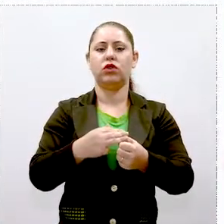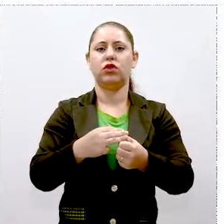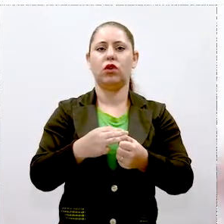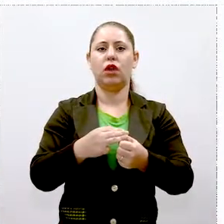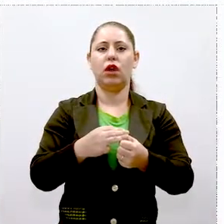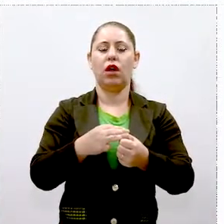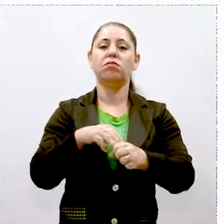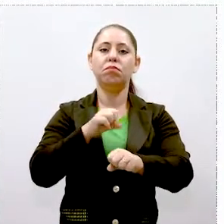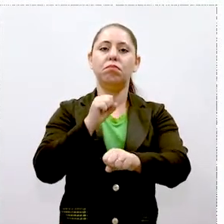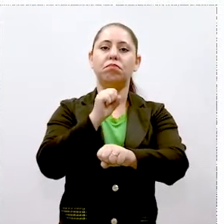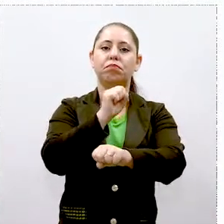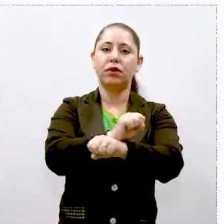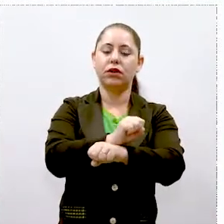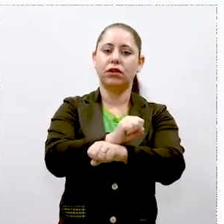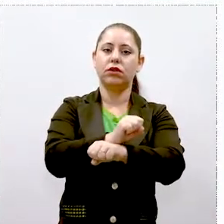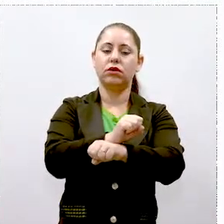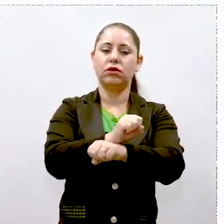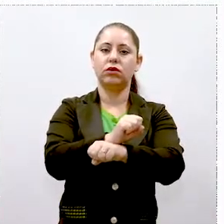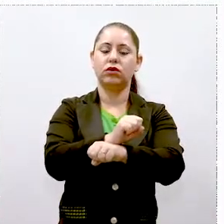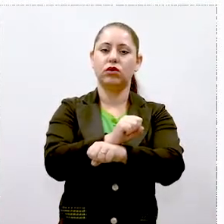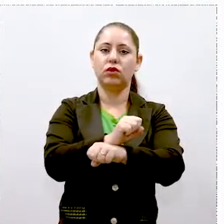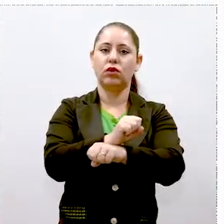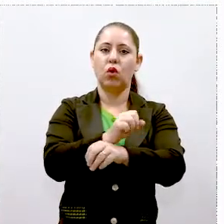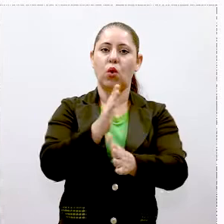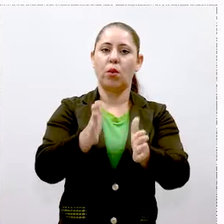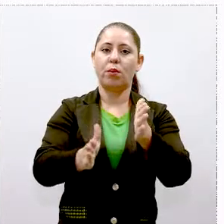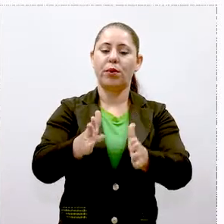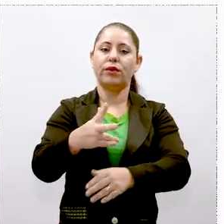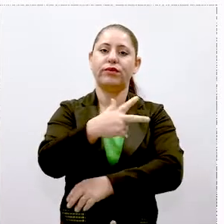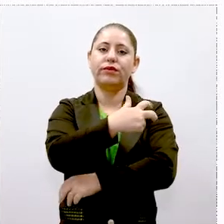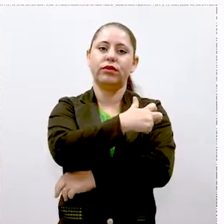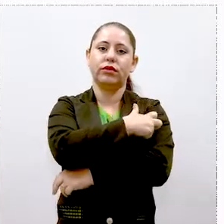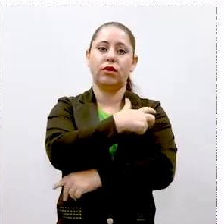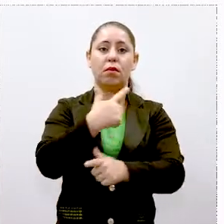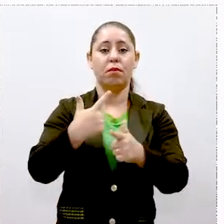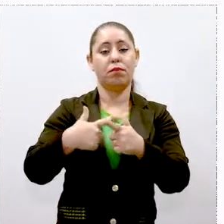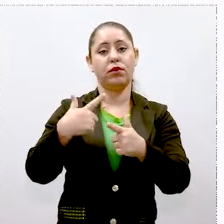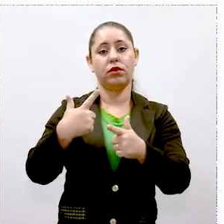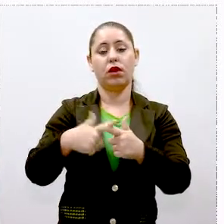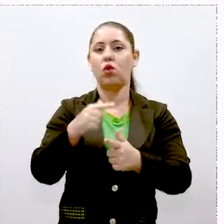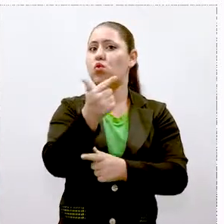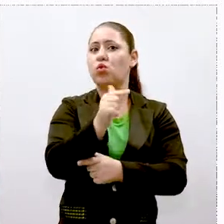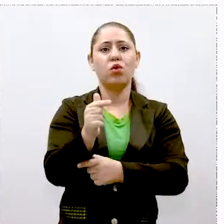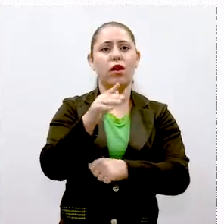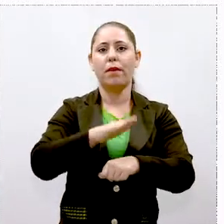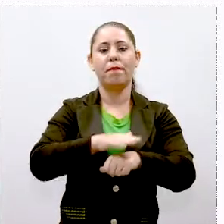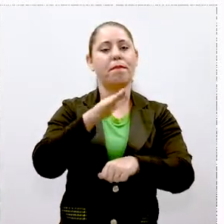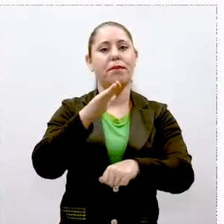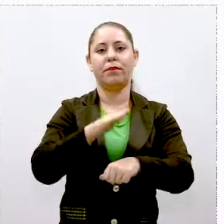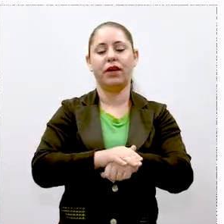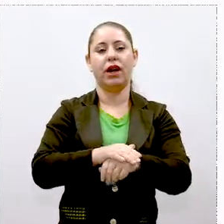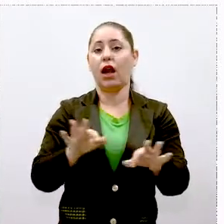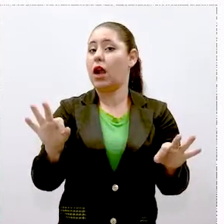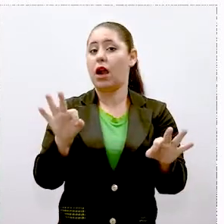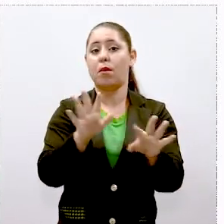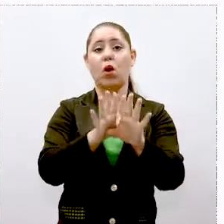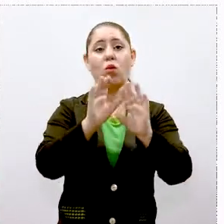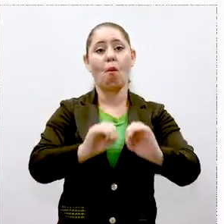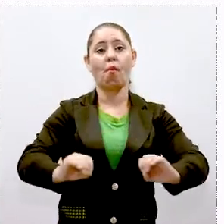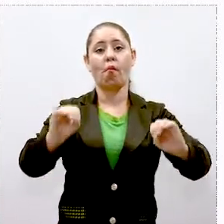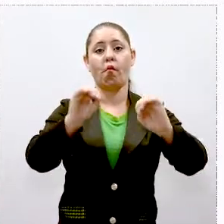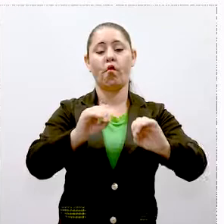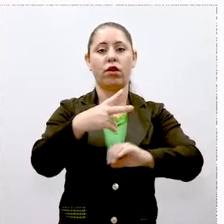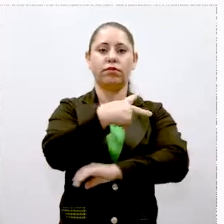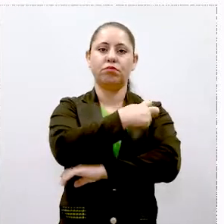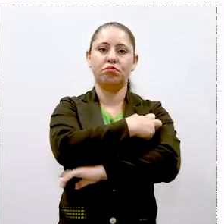estão suspendendo a vacinação. Por quê? Porque não tem mais doses